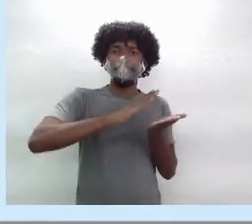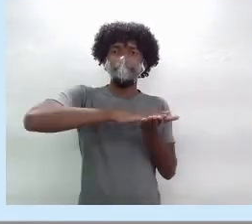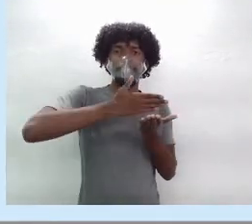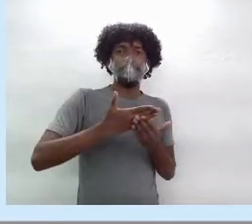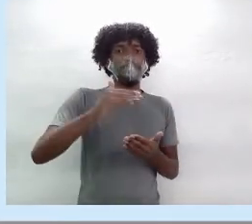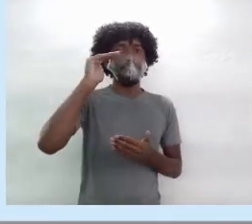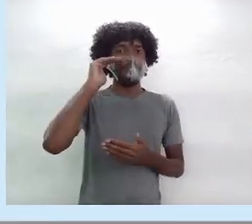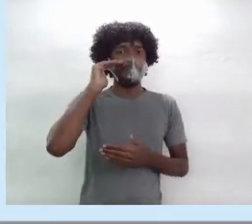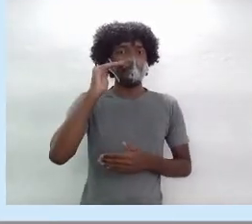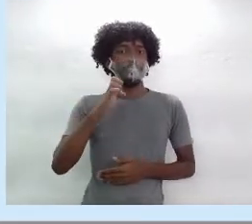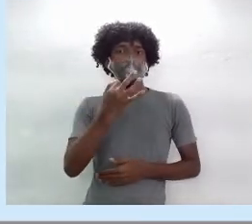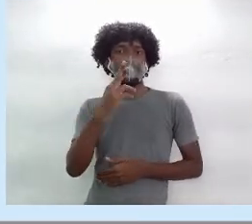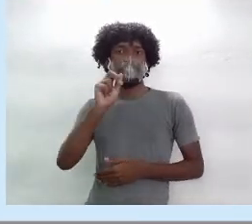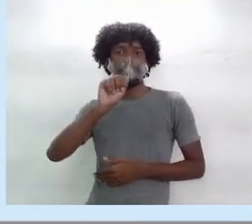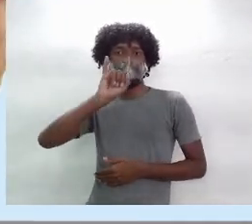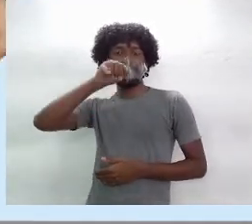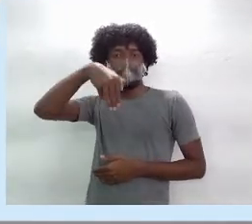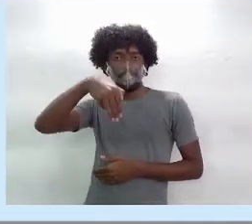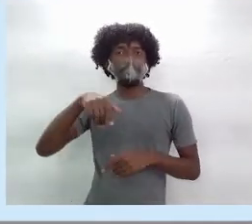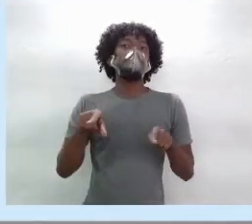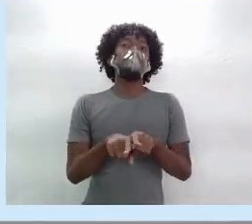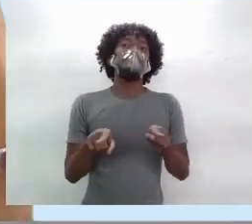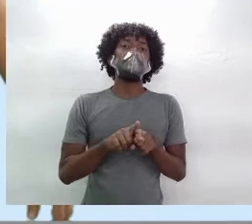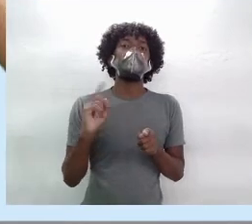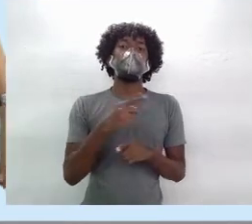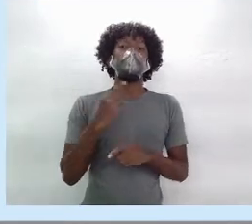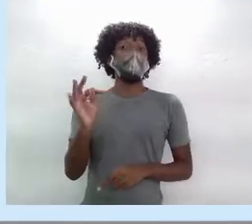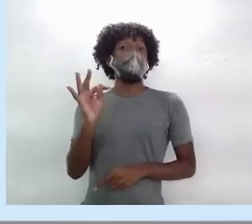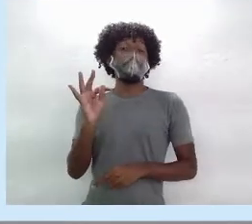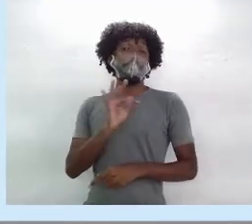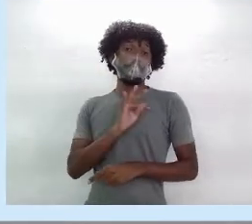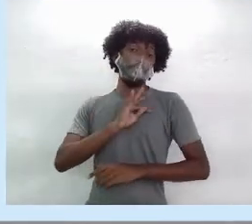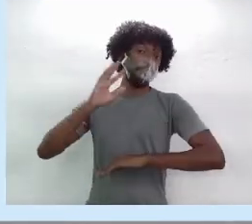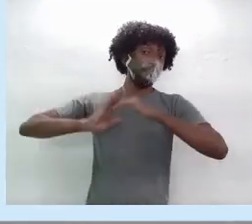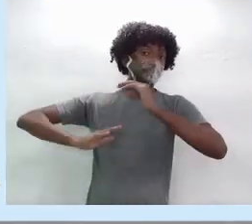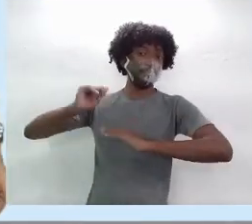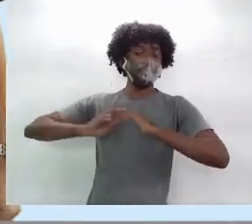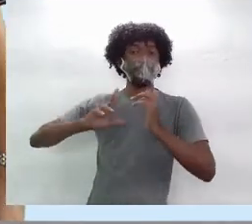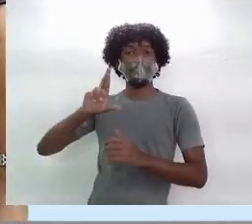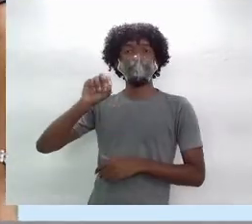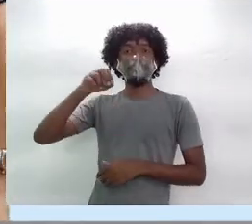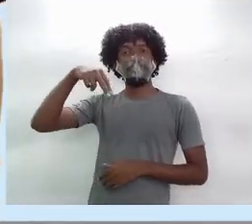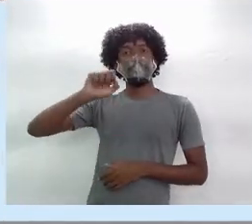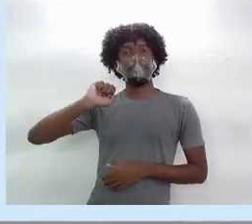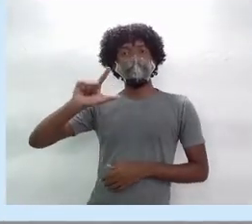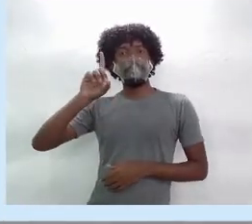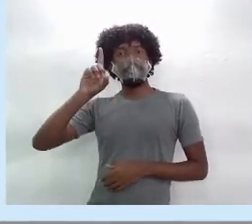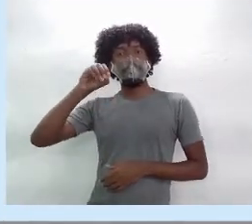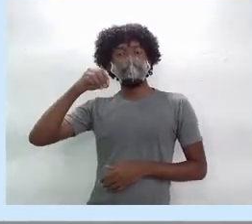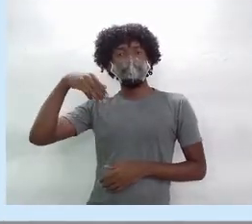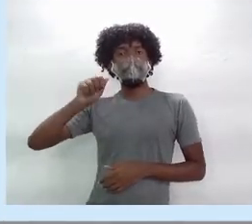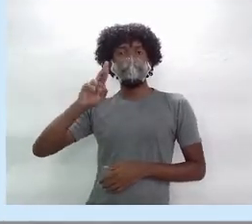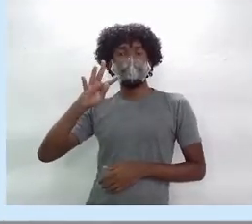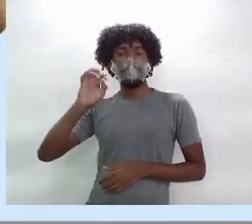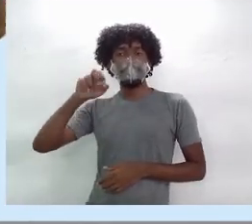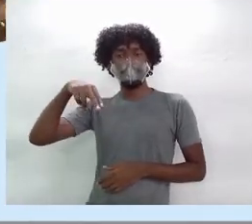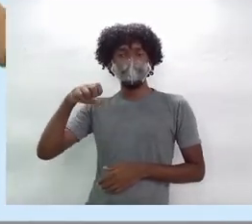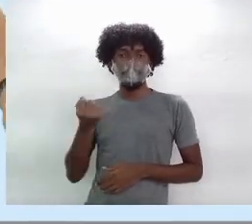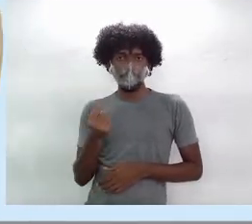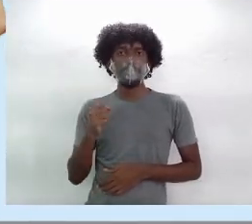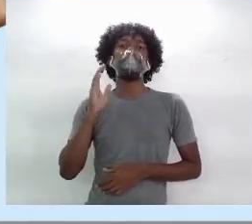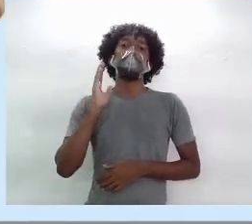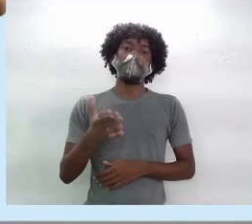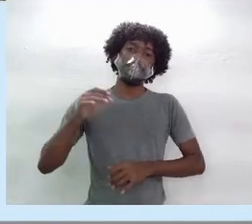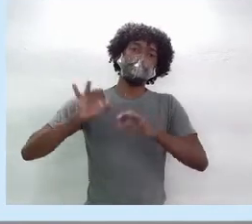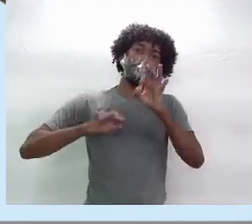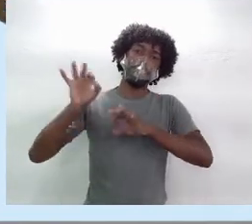intérprete, professor Efraim, ao nosso aqui amigo Ronaldo Martins, certo? Que é o que está organizando